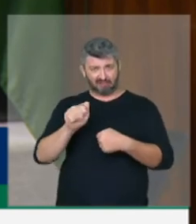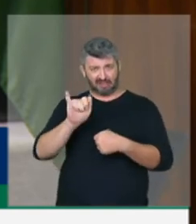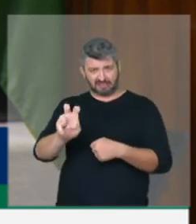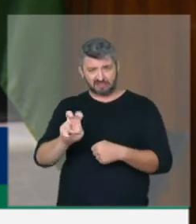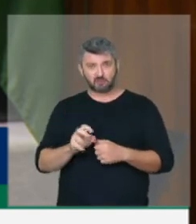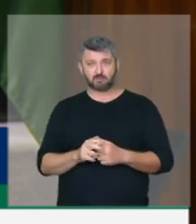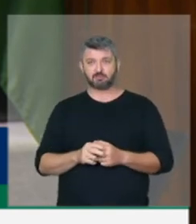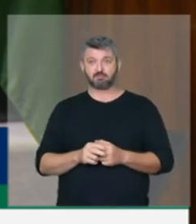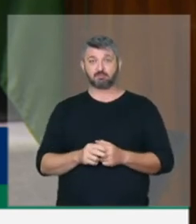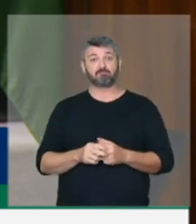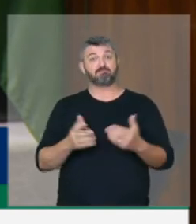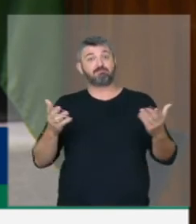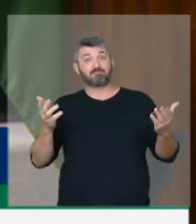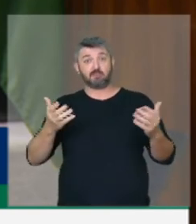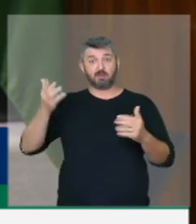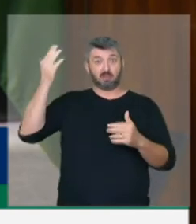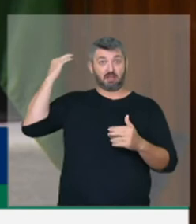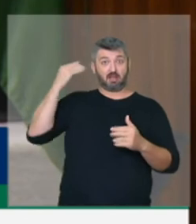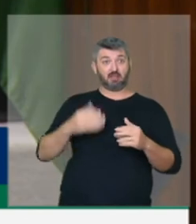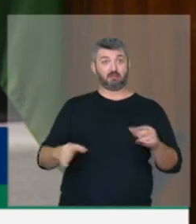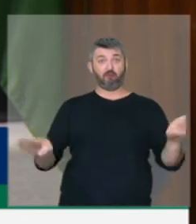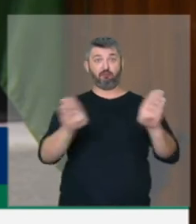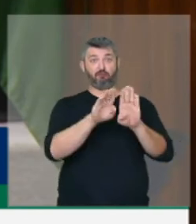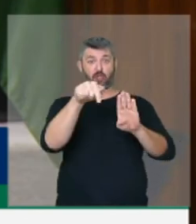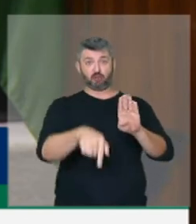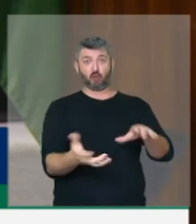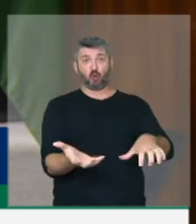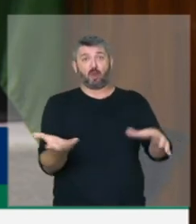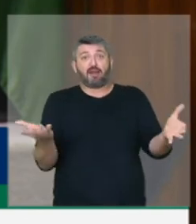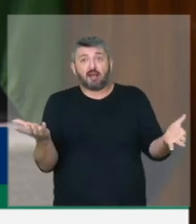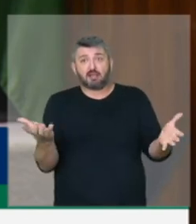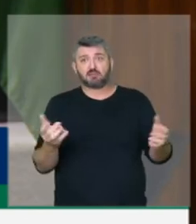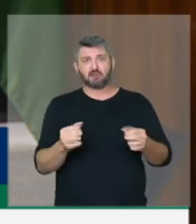AI-5, que outrora fechou o próprio Congresso?